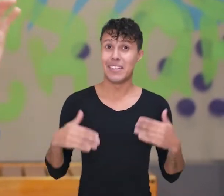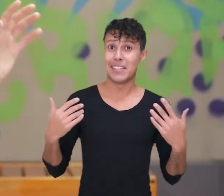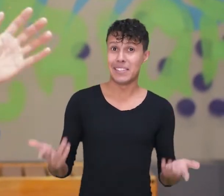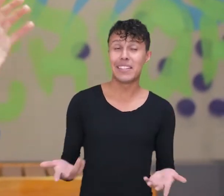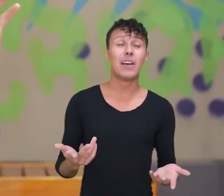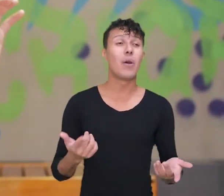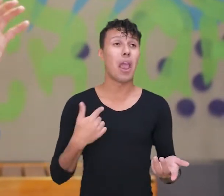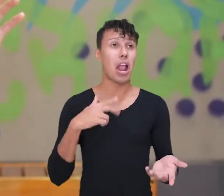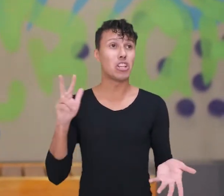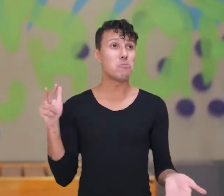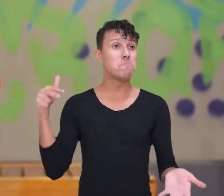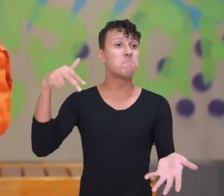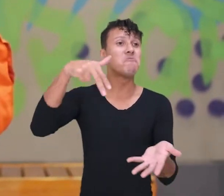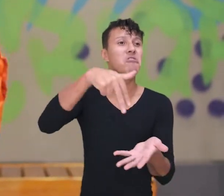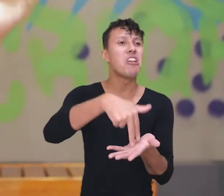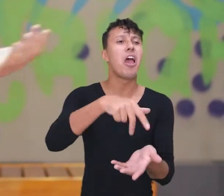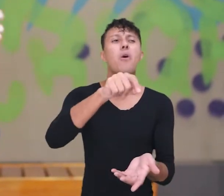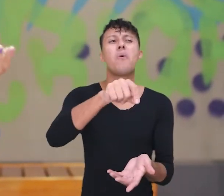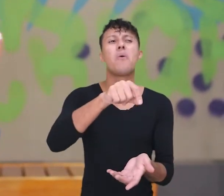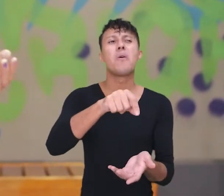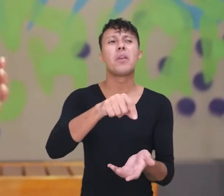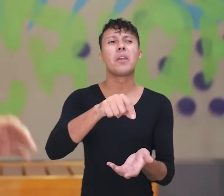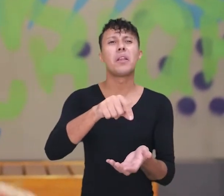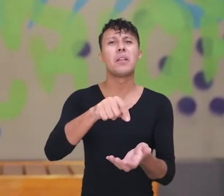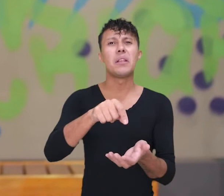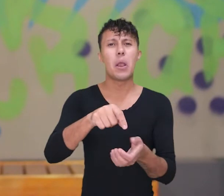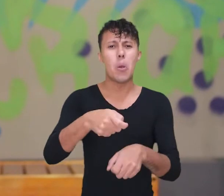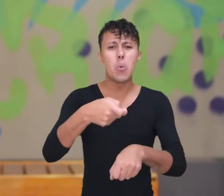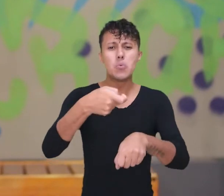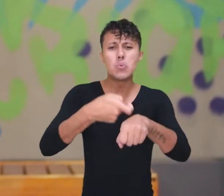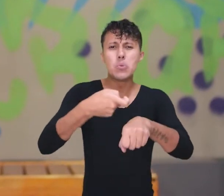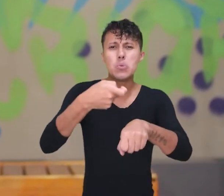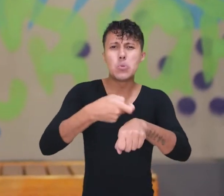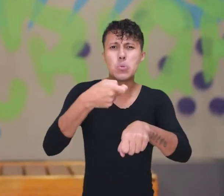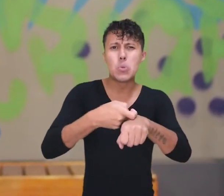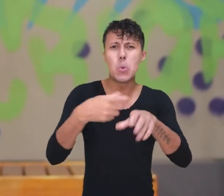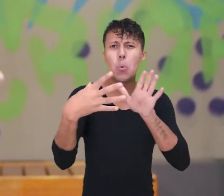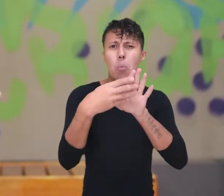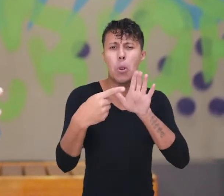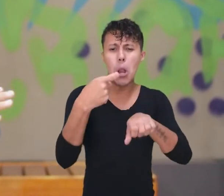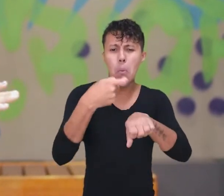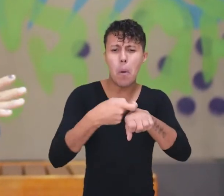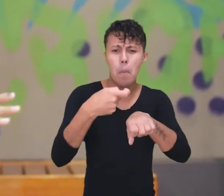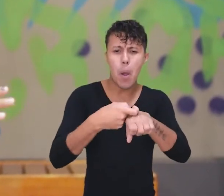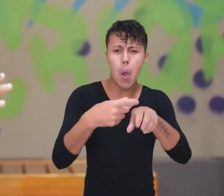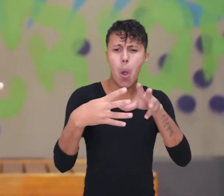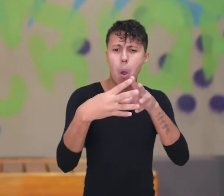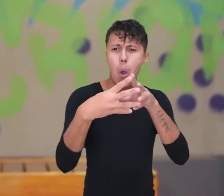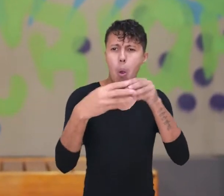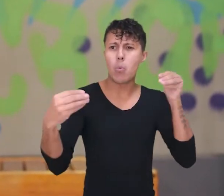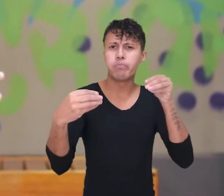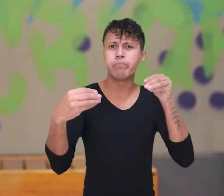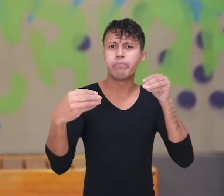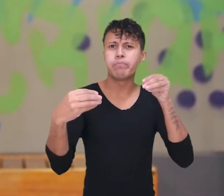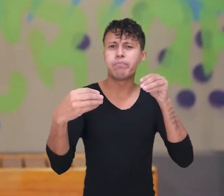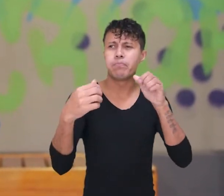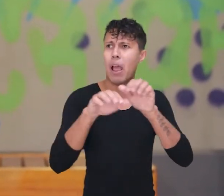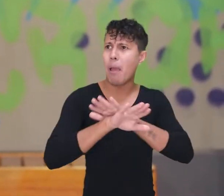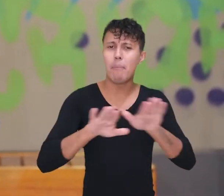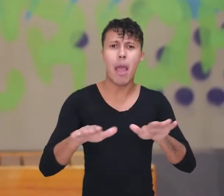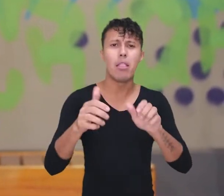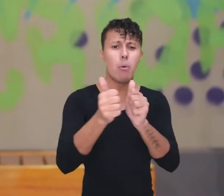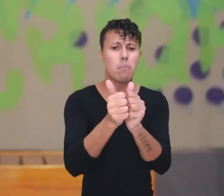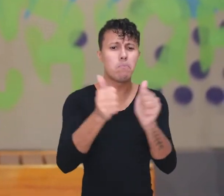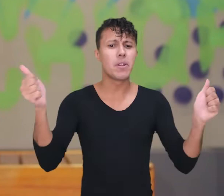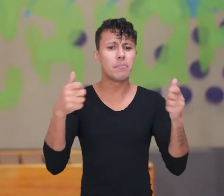eles vieram já querendo romper com essa cristalização. Eu acho que a diversidade é um ponto fundamental aí